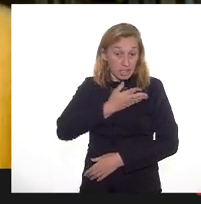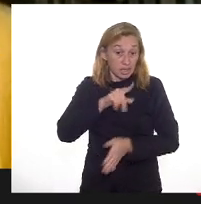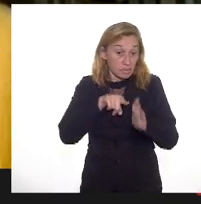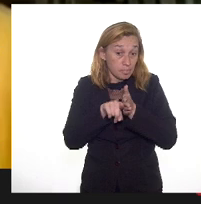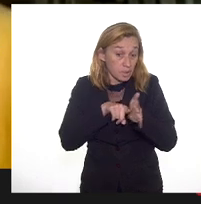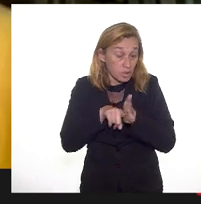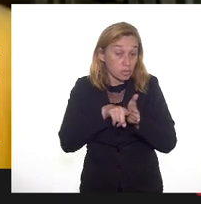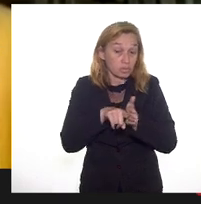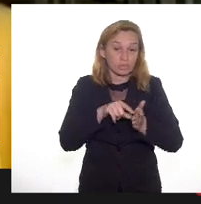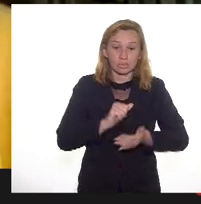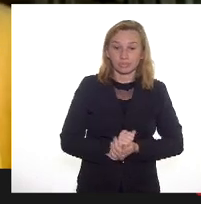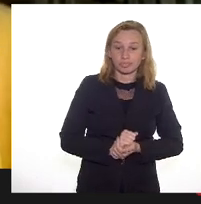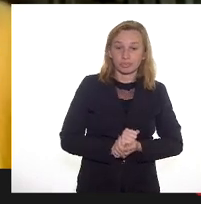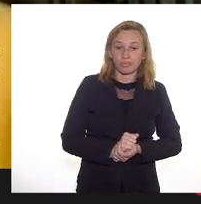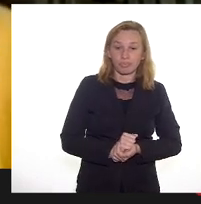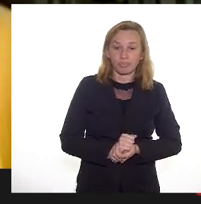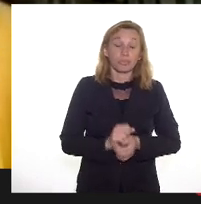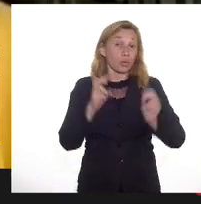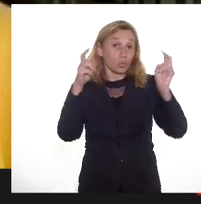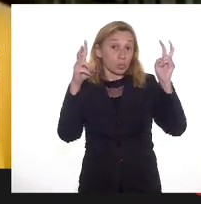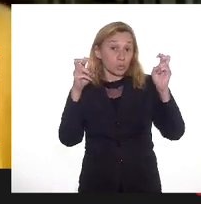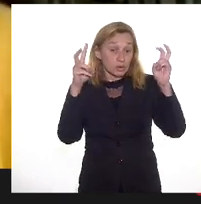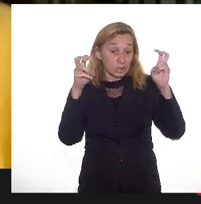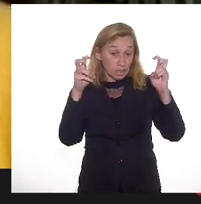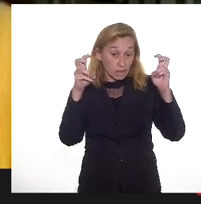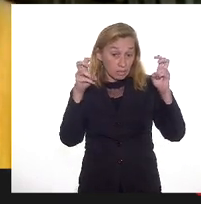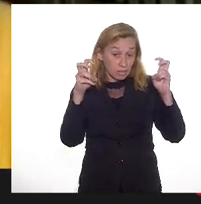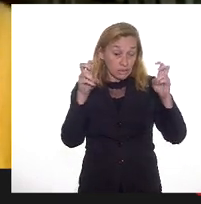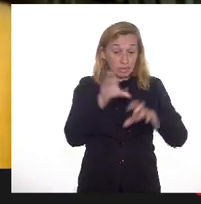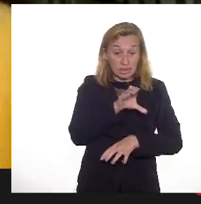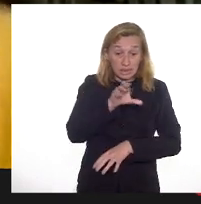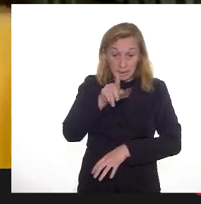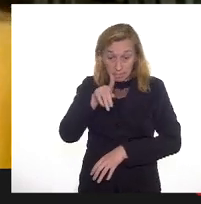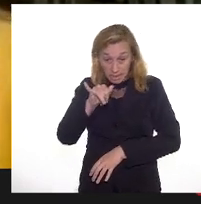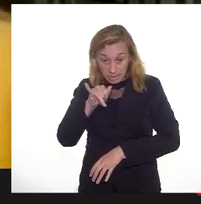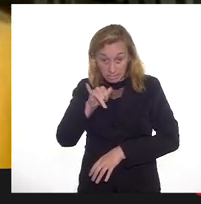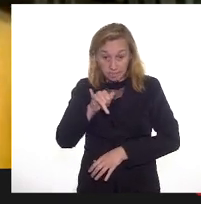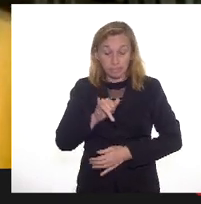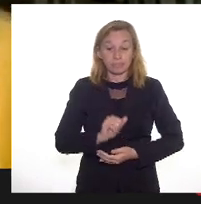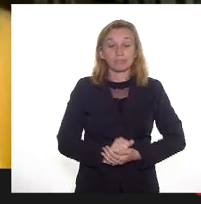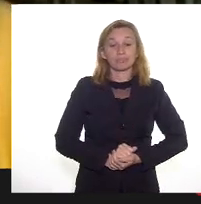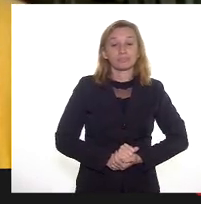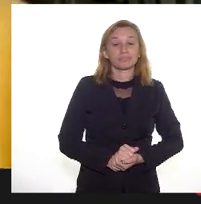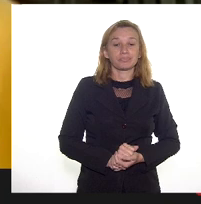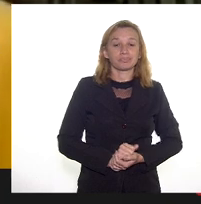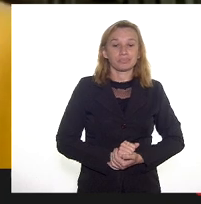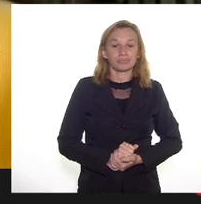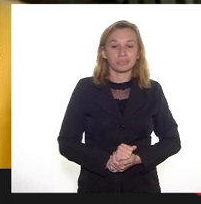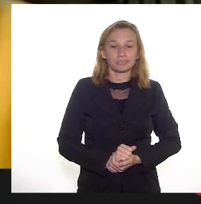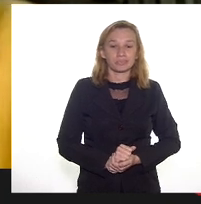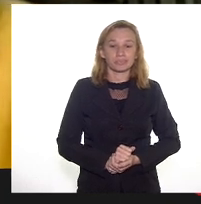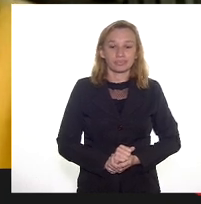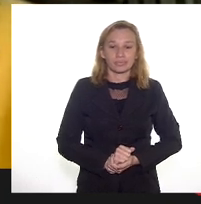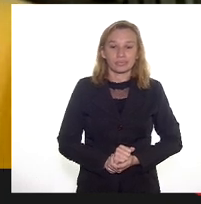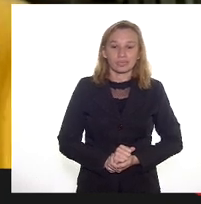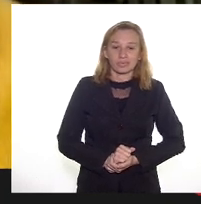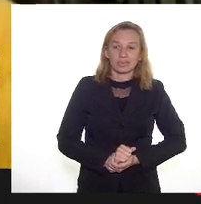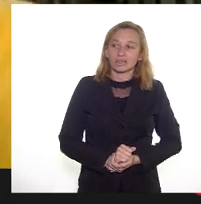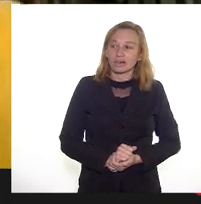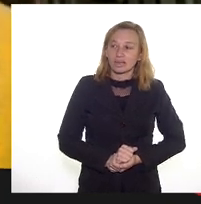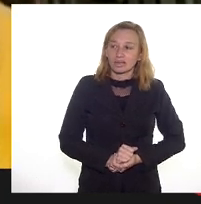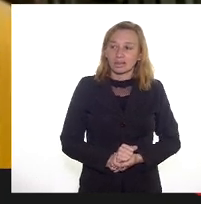sobre o fenômeno que é tema dessa UTI, dessa CPI. Eu estou com UTI na cabeça de tantos